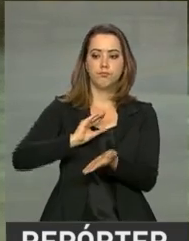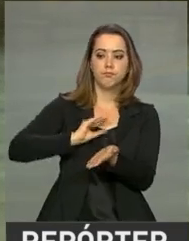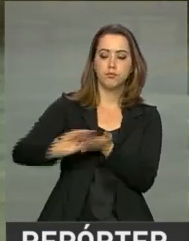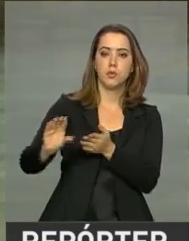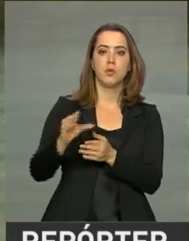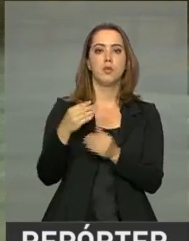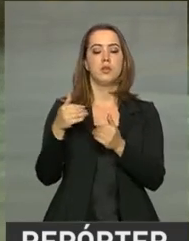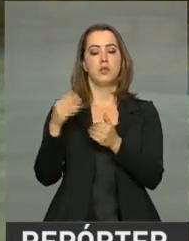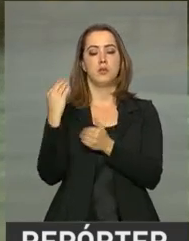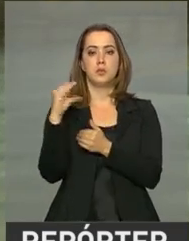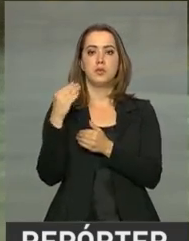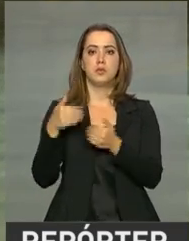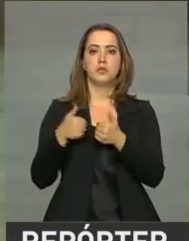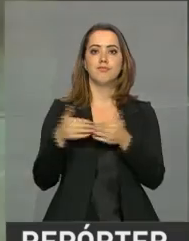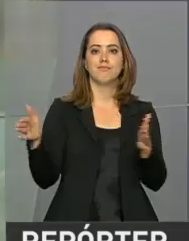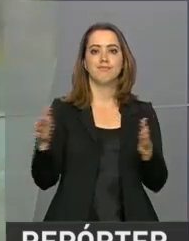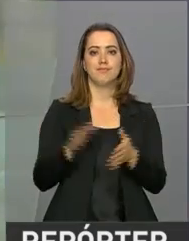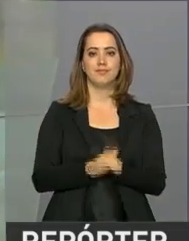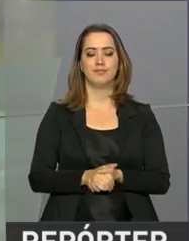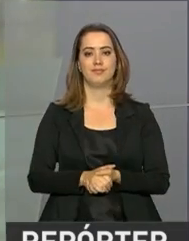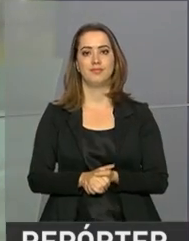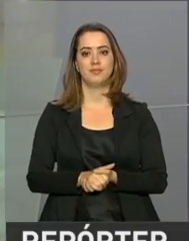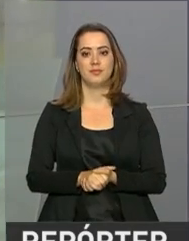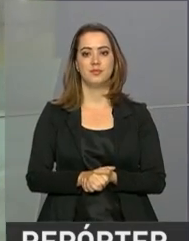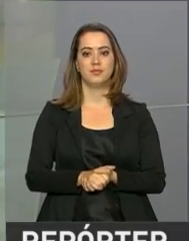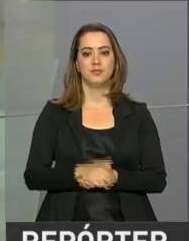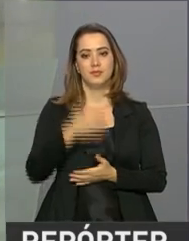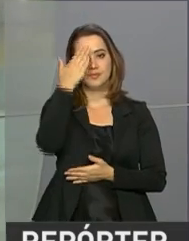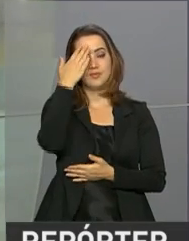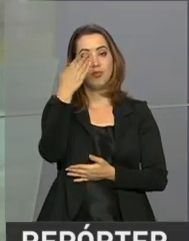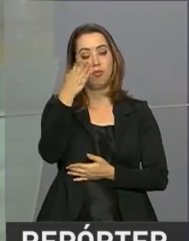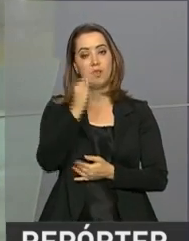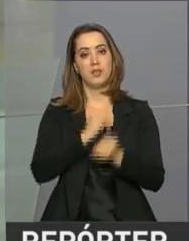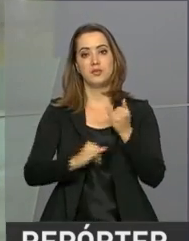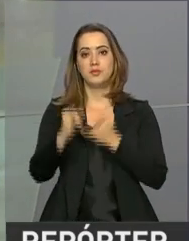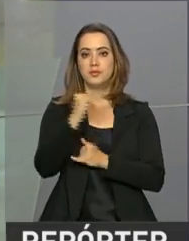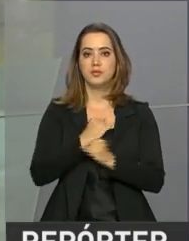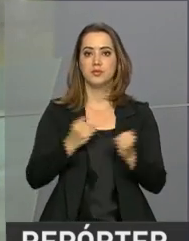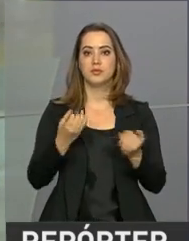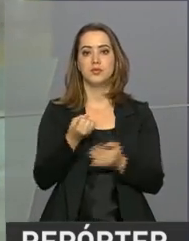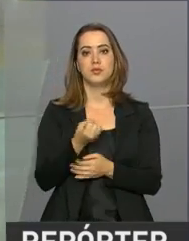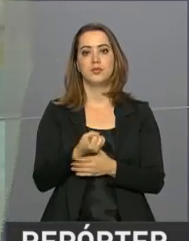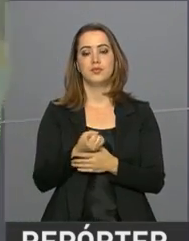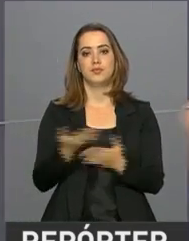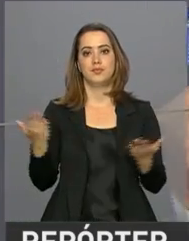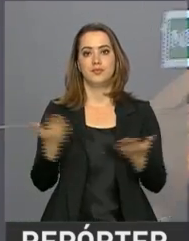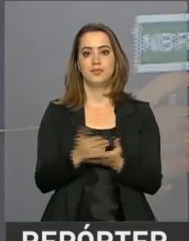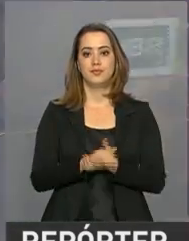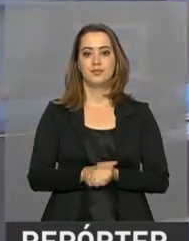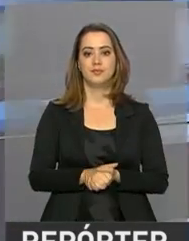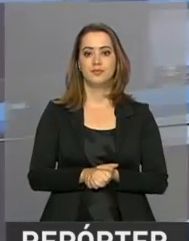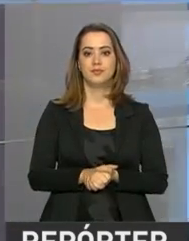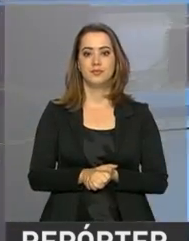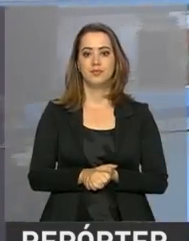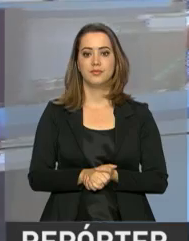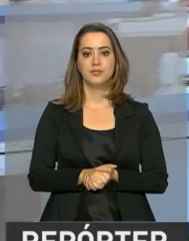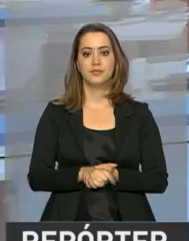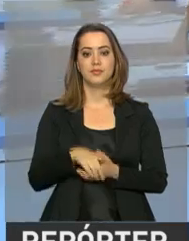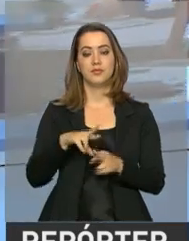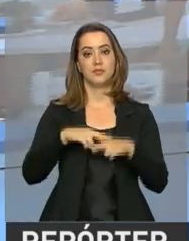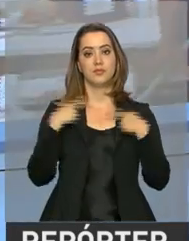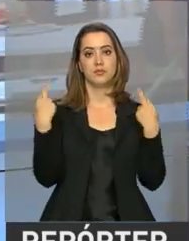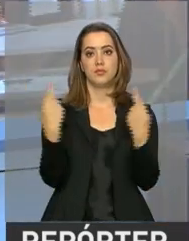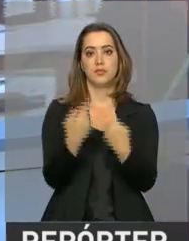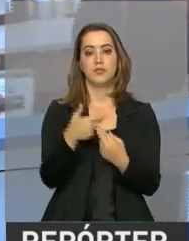Sem Fronteiras. Eu volto com você no estúdio, Zé Luiz. Obrigado, Paulo Lasálvia, pelas informações ao vivo. Em reunião